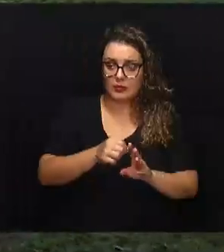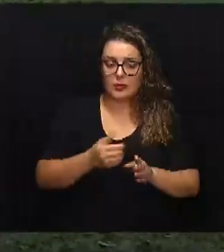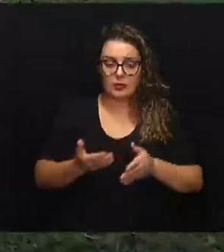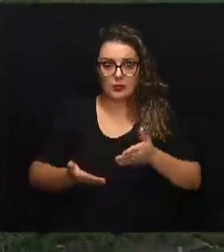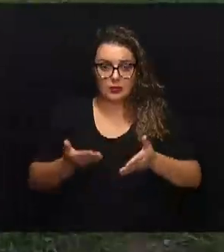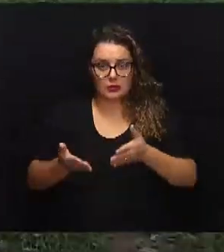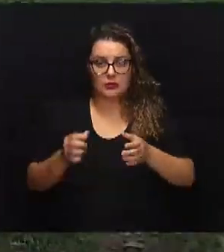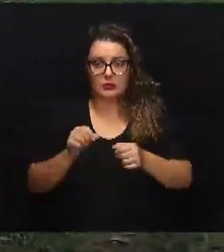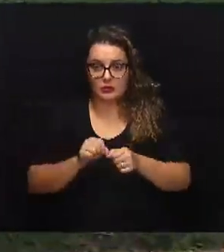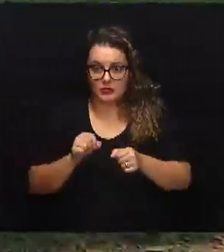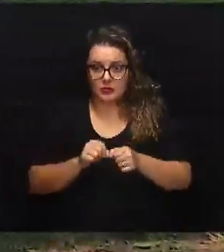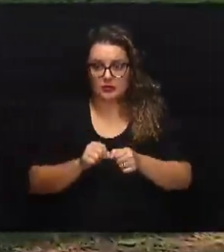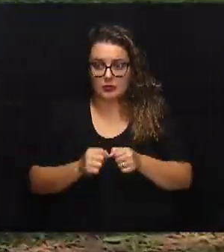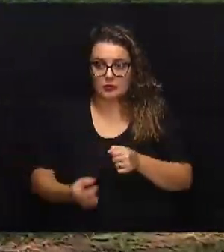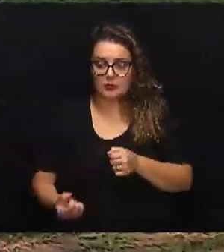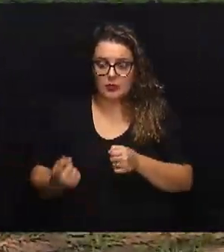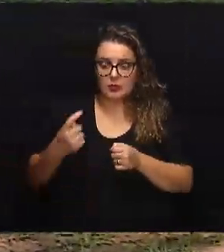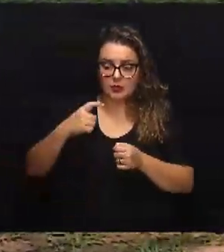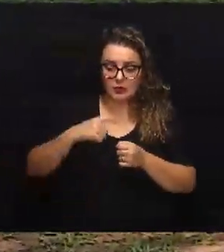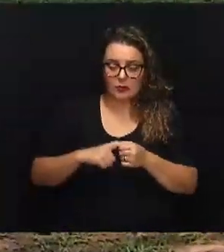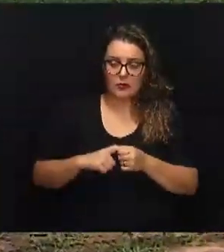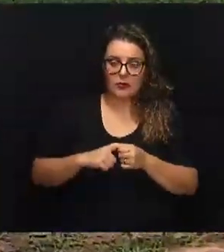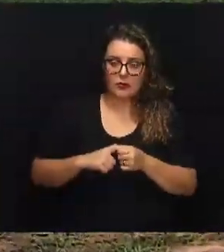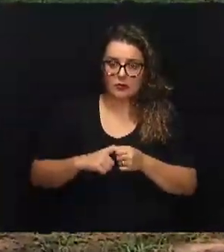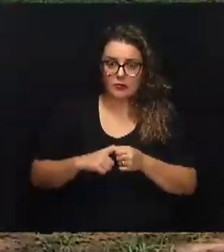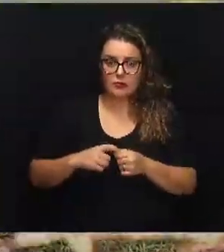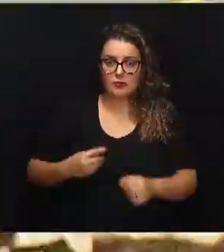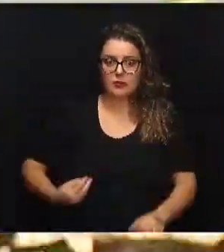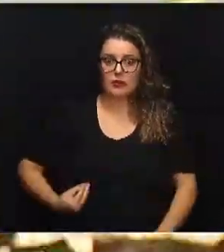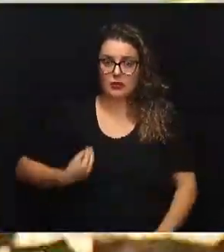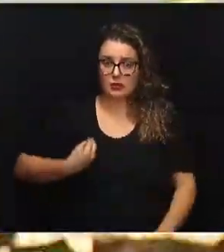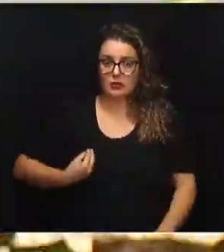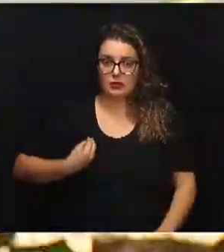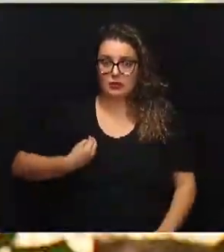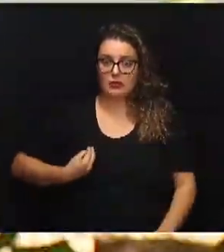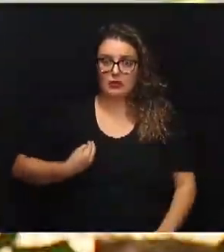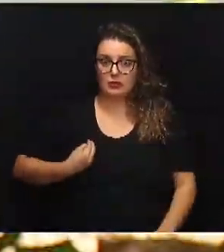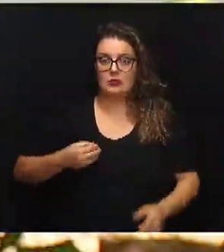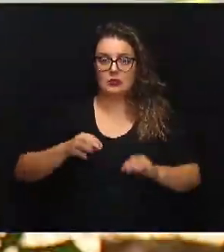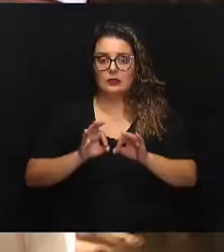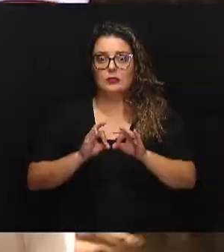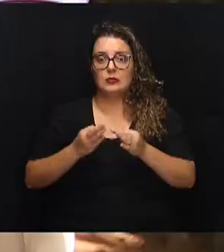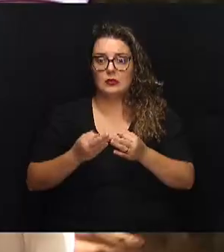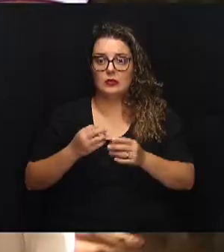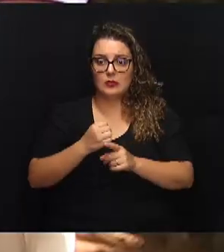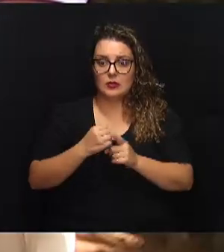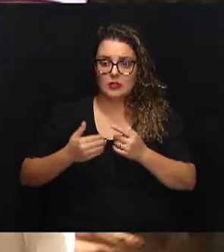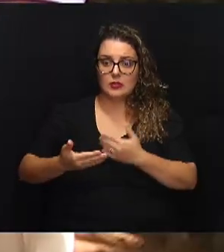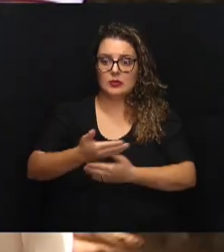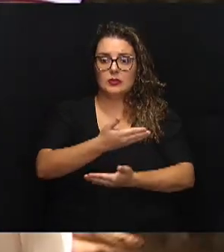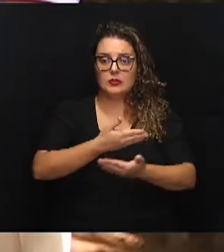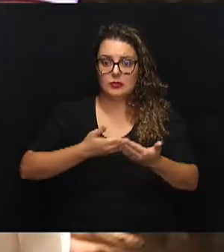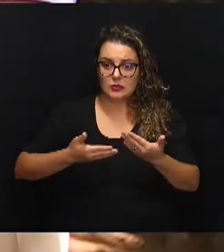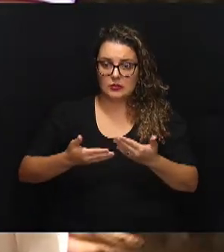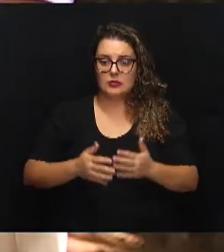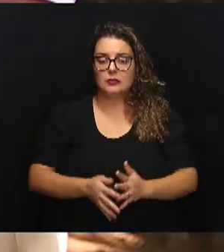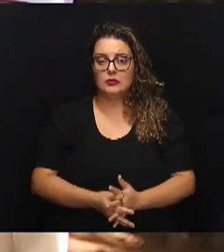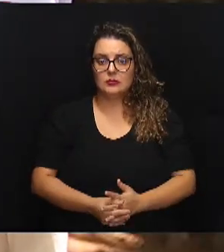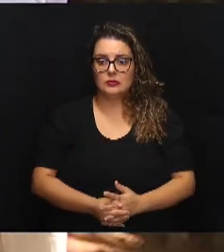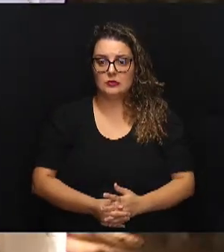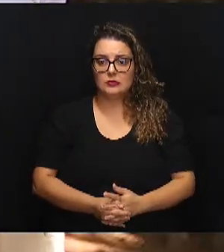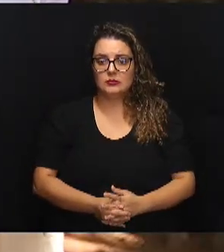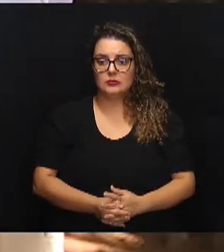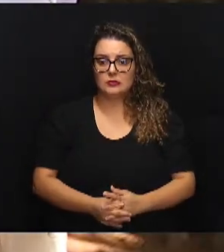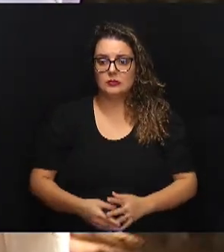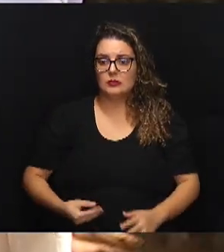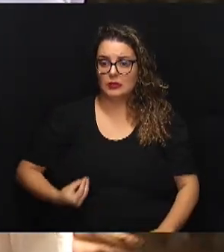tratamento para voltar à vida familiar, à vida social, a uma